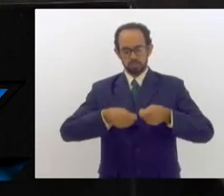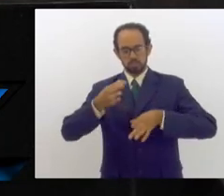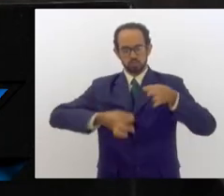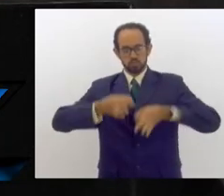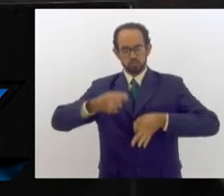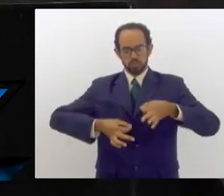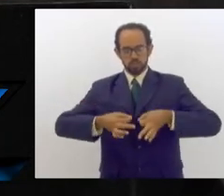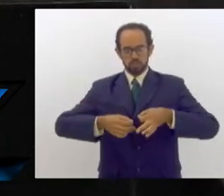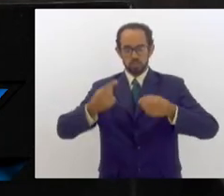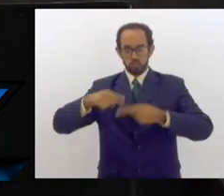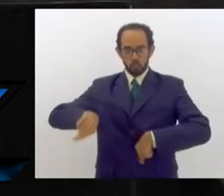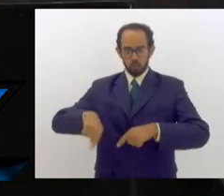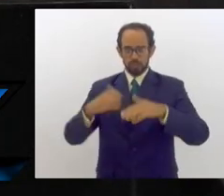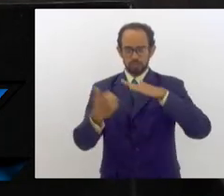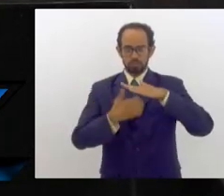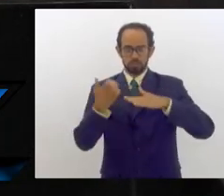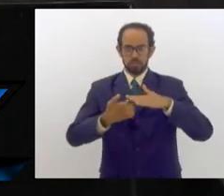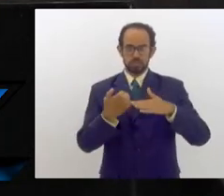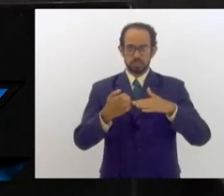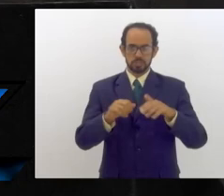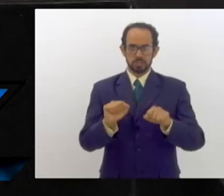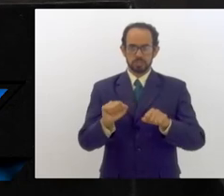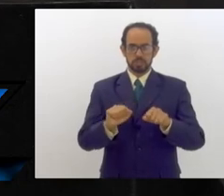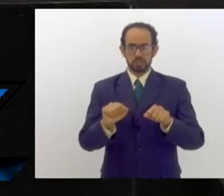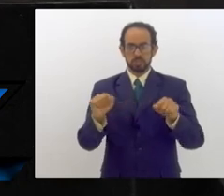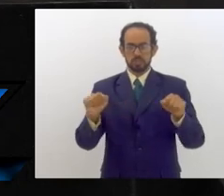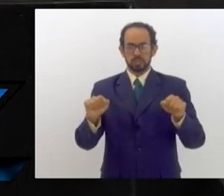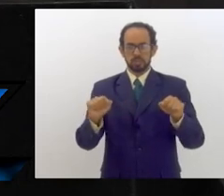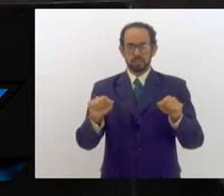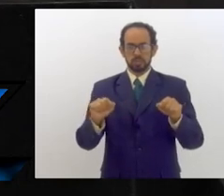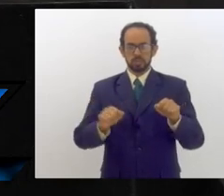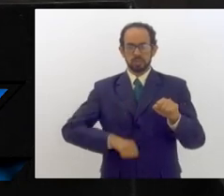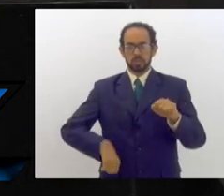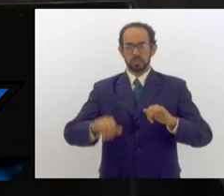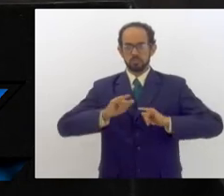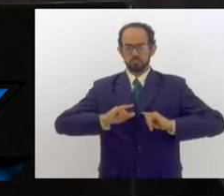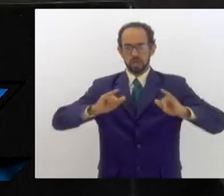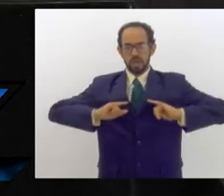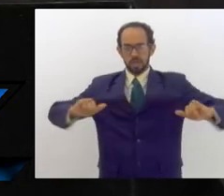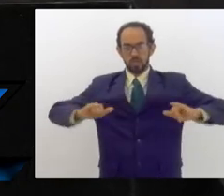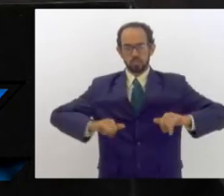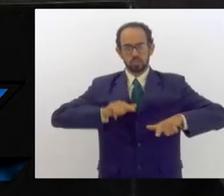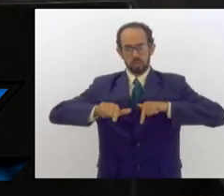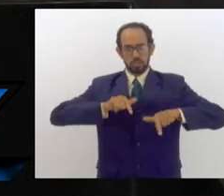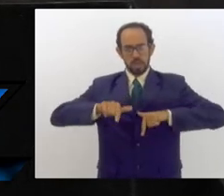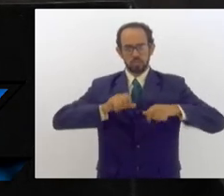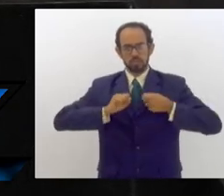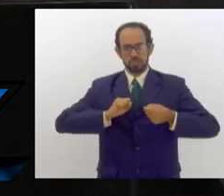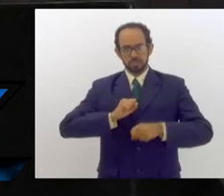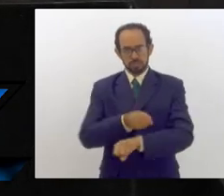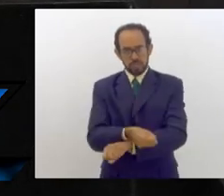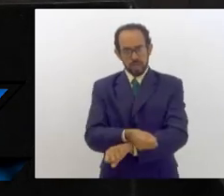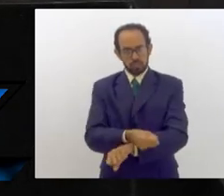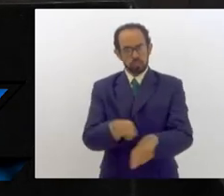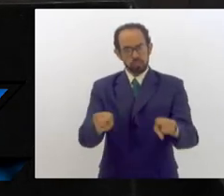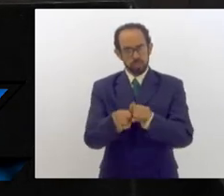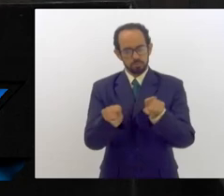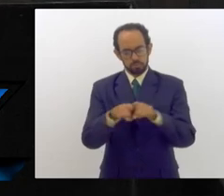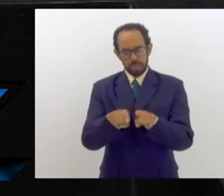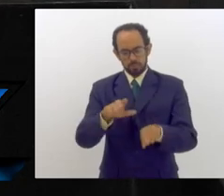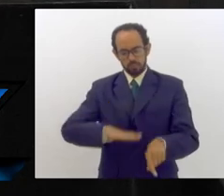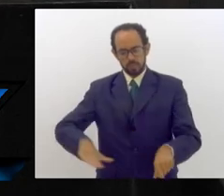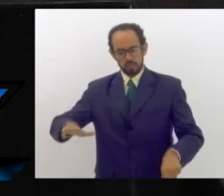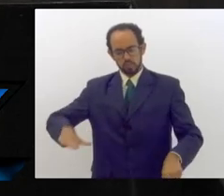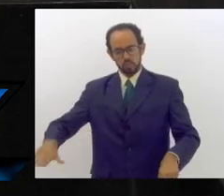empresas que pregam trabalho escravo e trabalho infantil no nosso